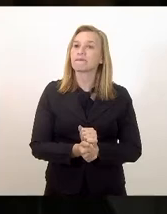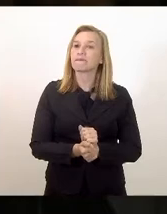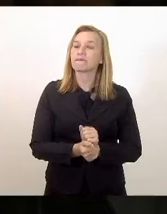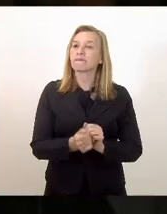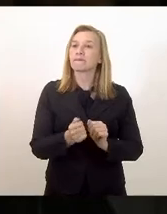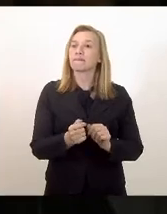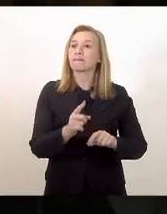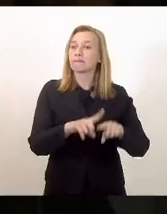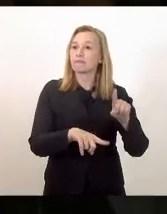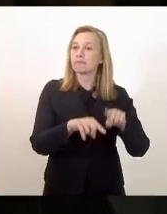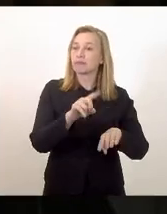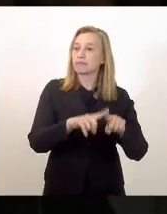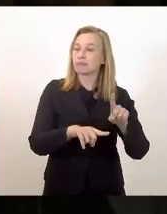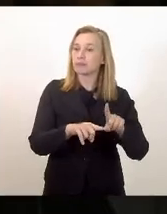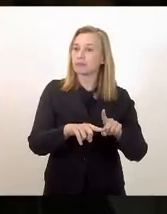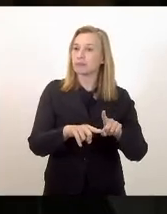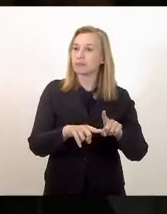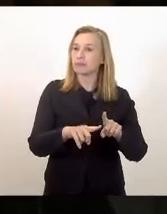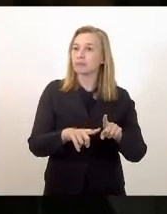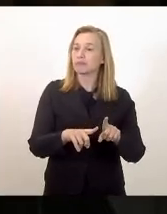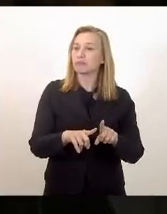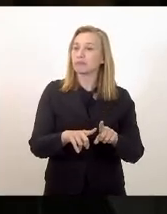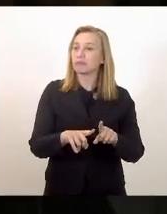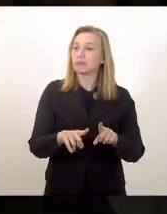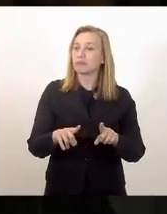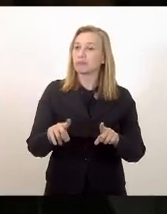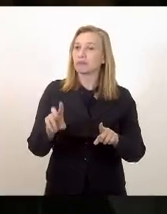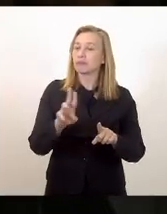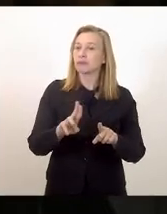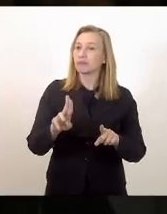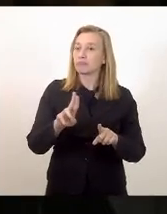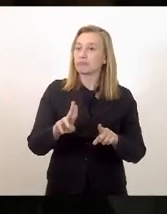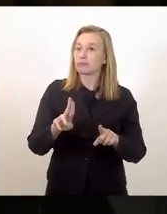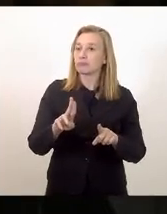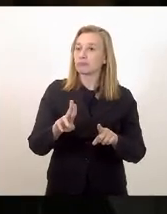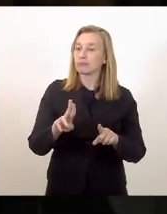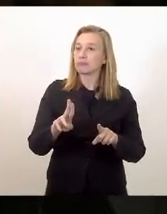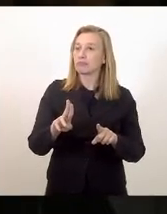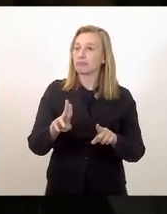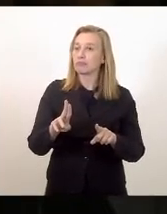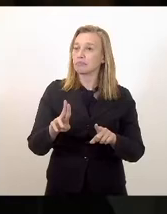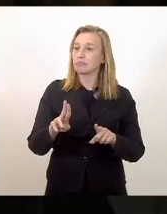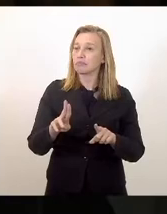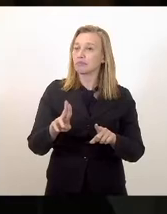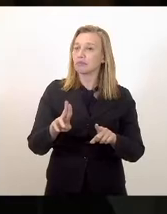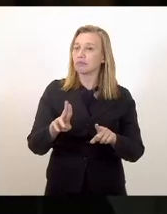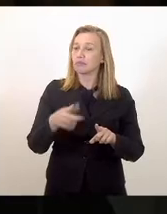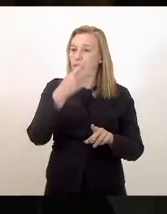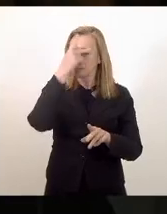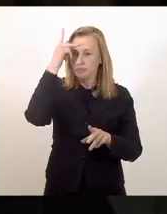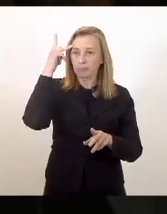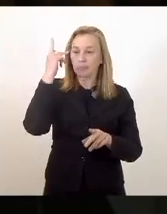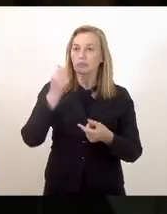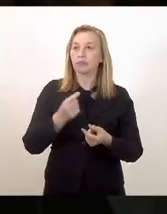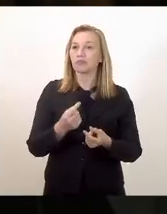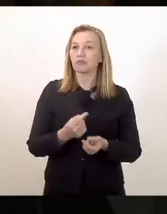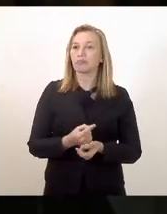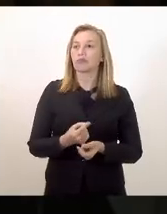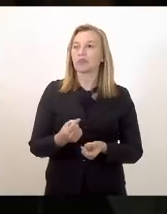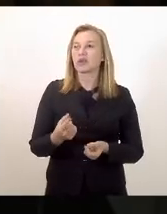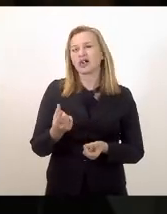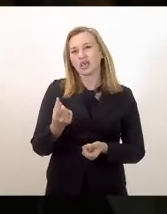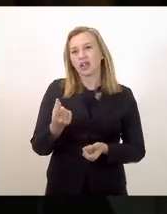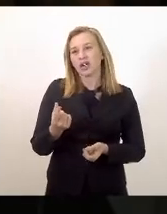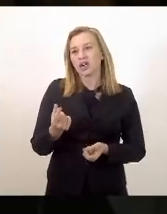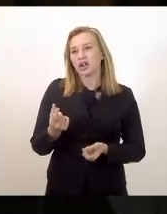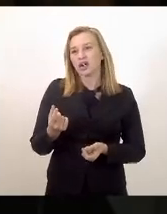instrumento de geração de renda para pessoas que enfrentam dificuldades